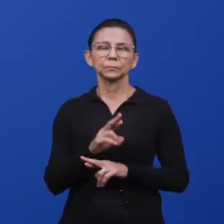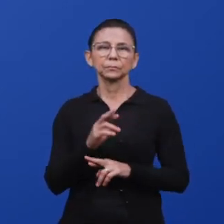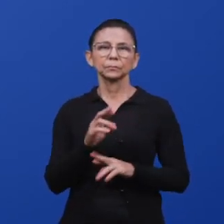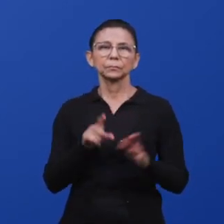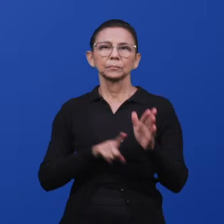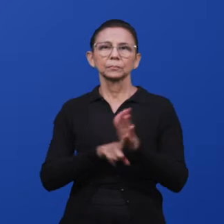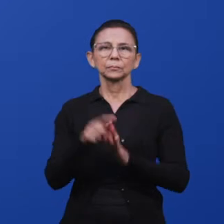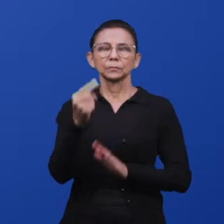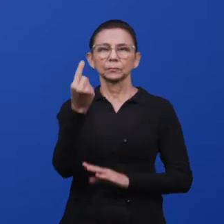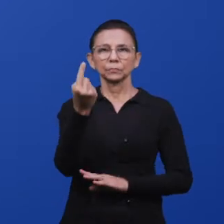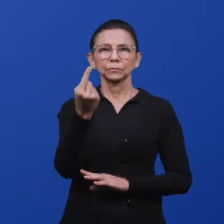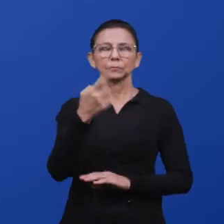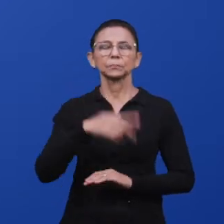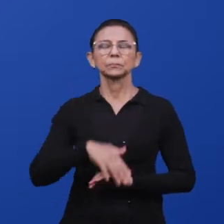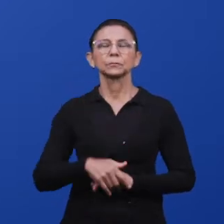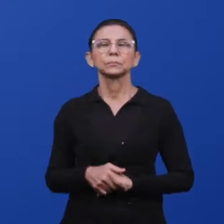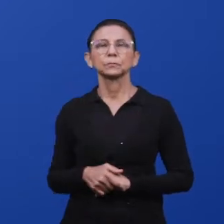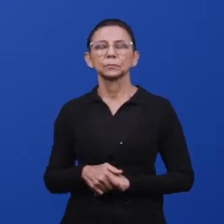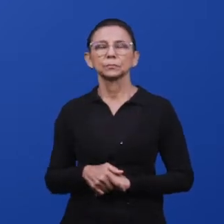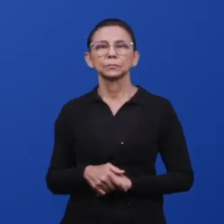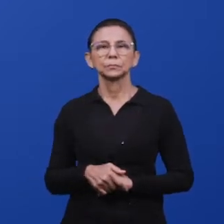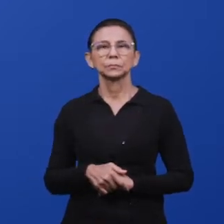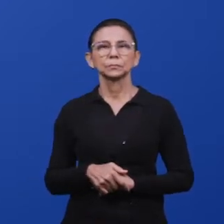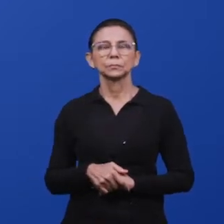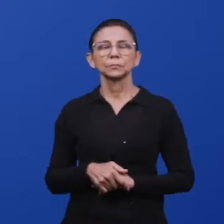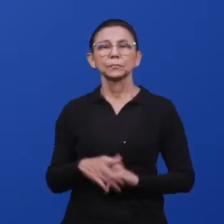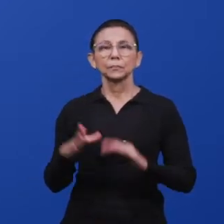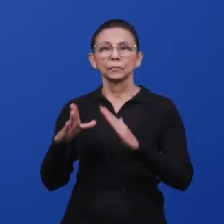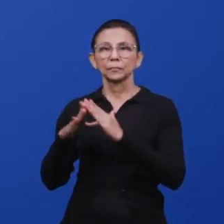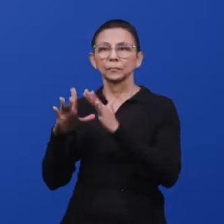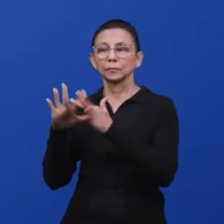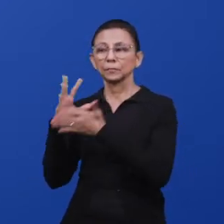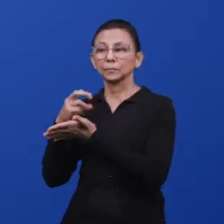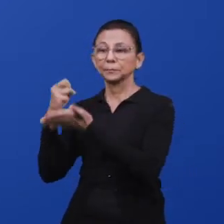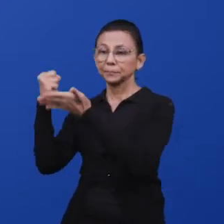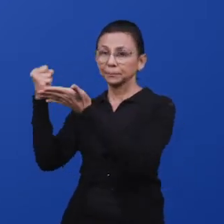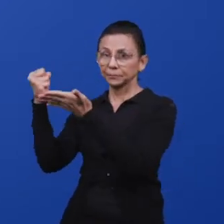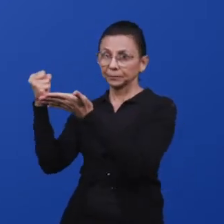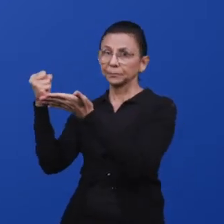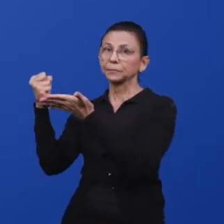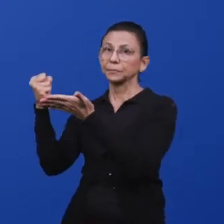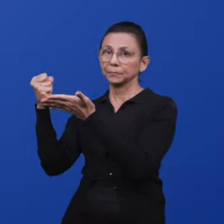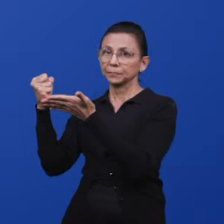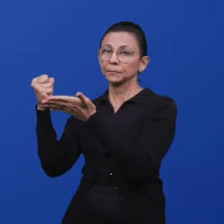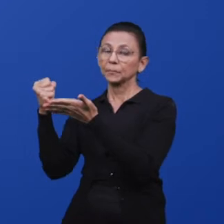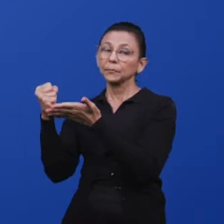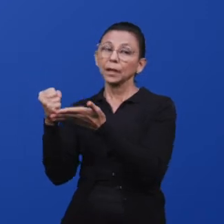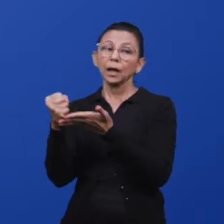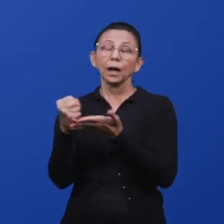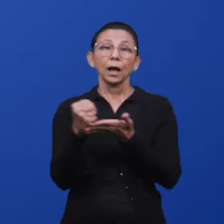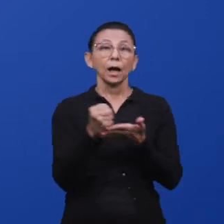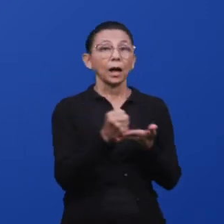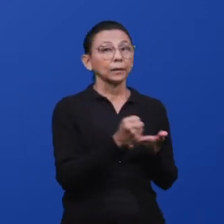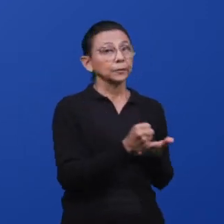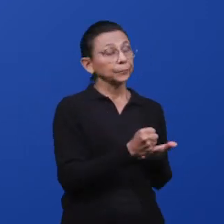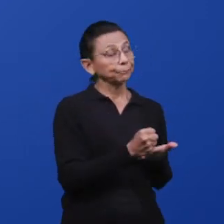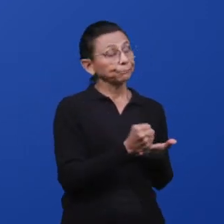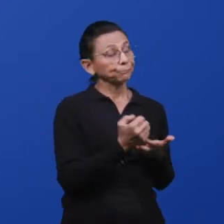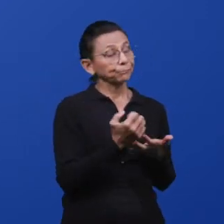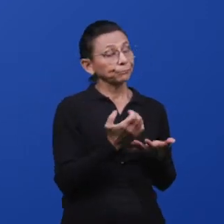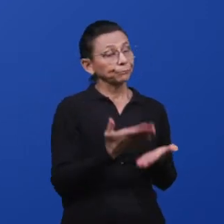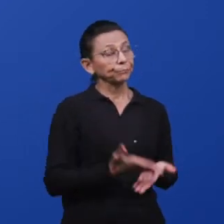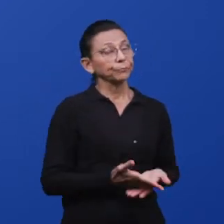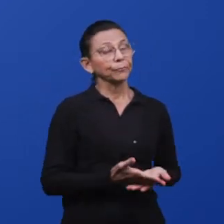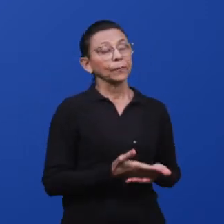Escola Bíblica Dominical, após o arrebatamento da Igreja Fiel, não haverá mais a possibilidade de